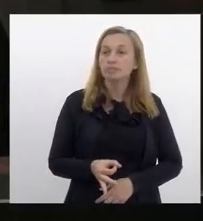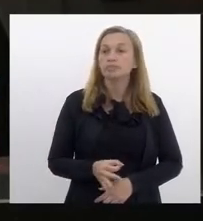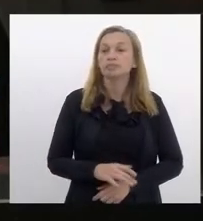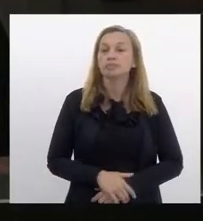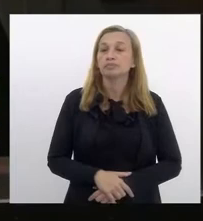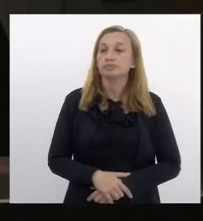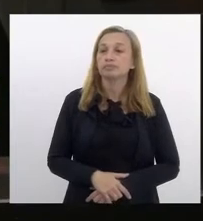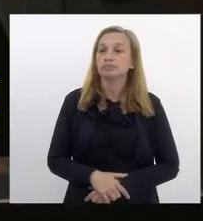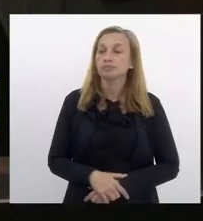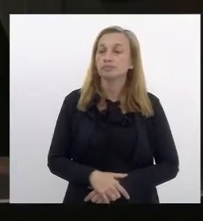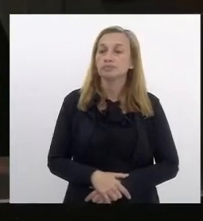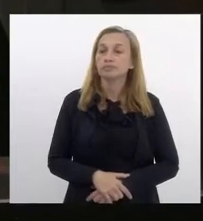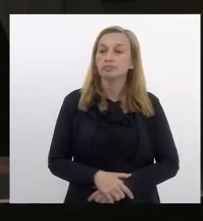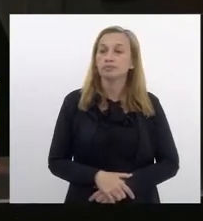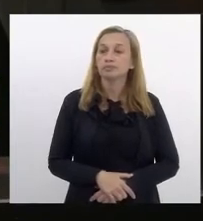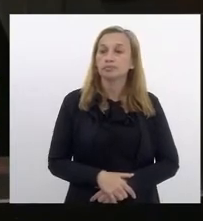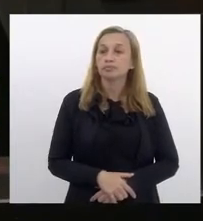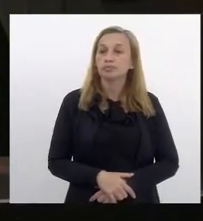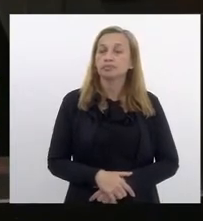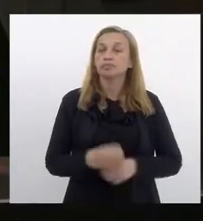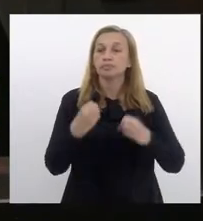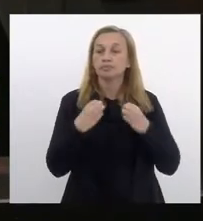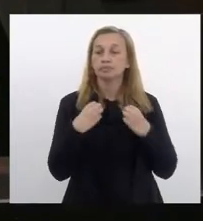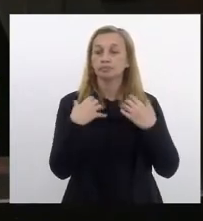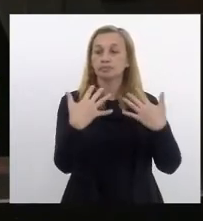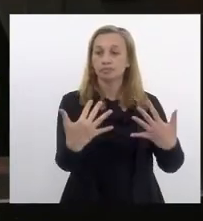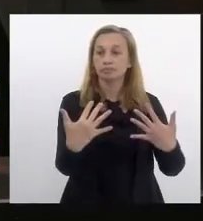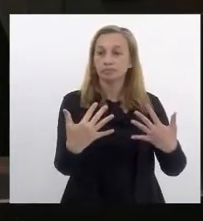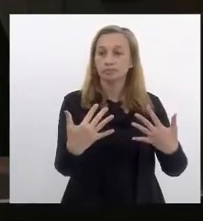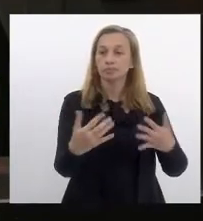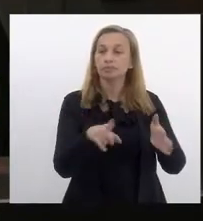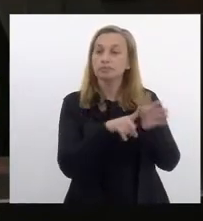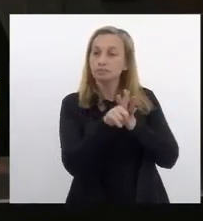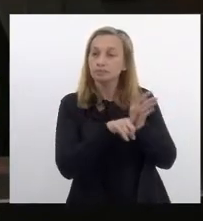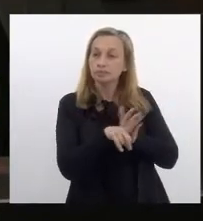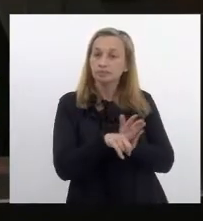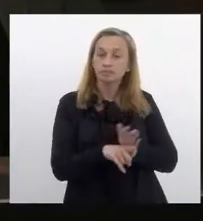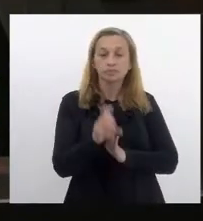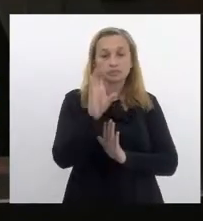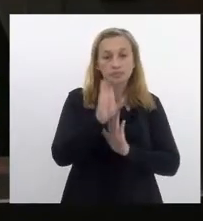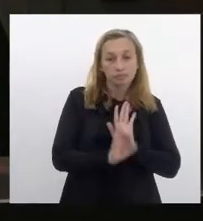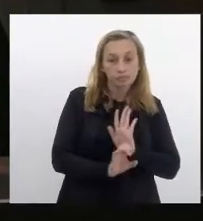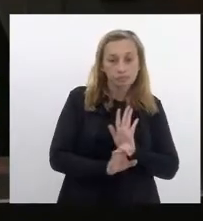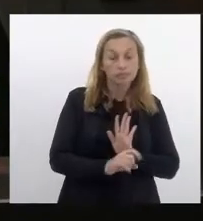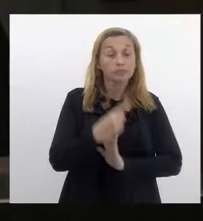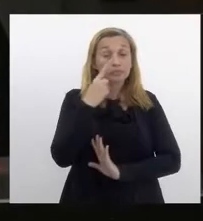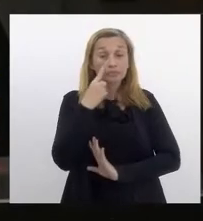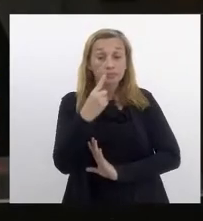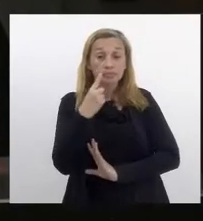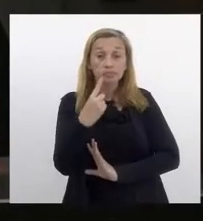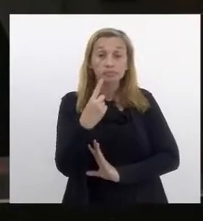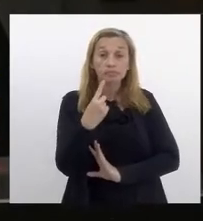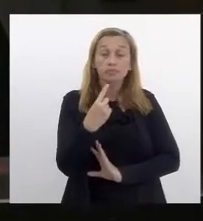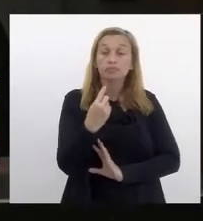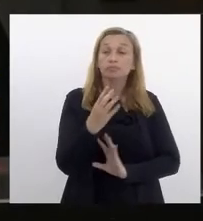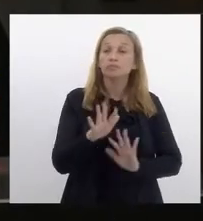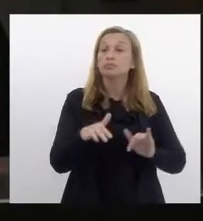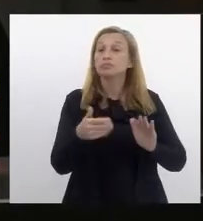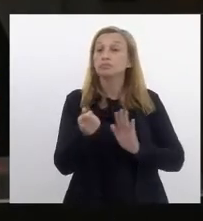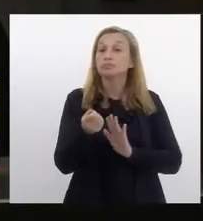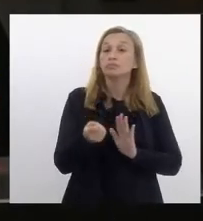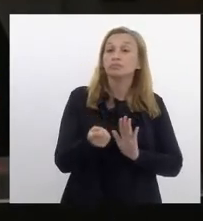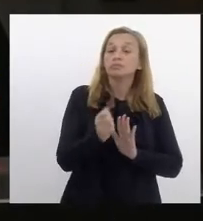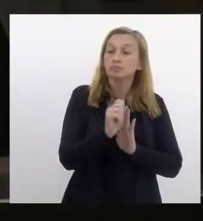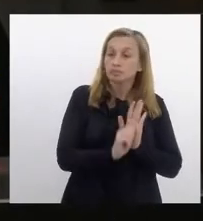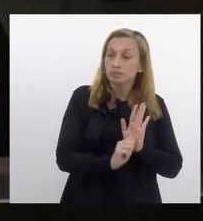paridade através de audiência pública, análise das emendas, se verá com que redação